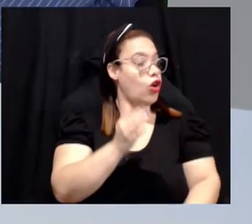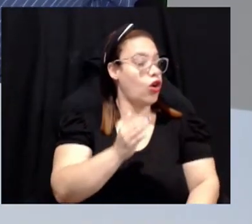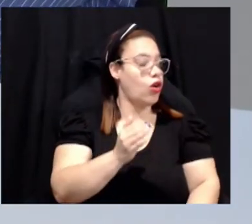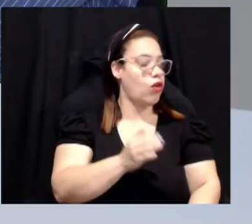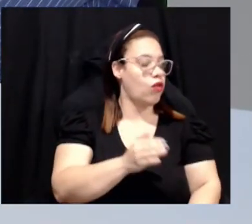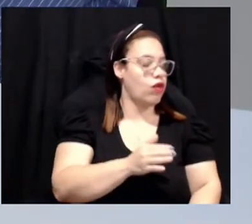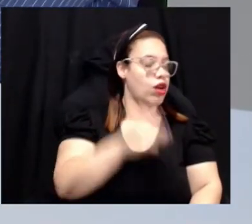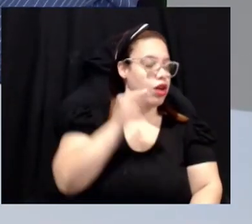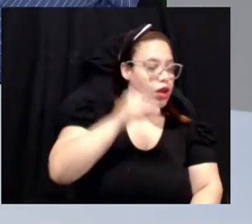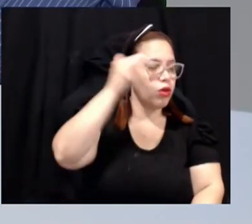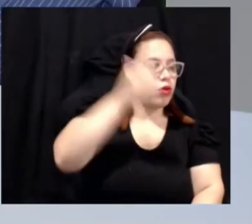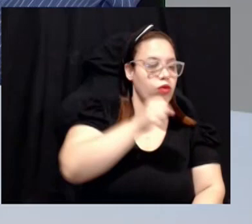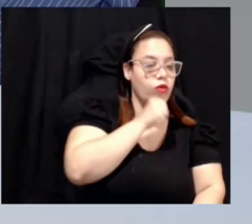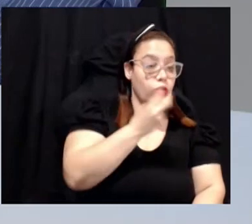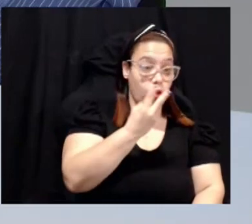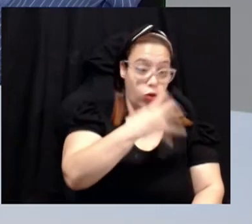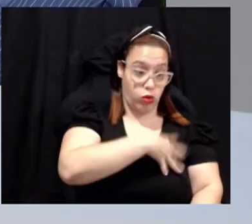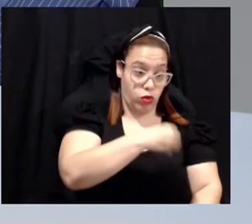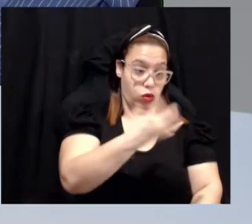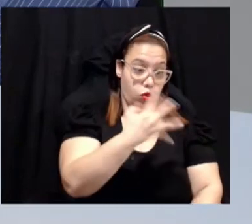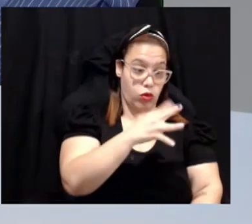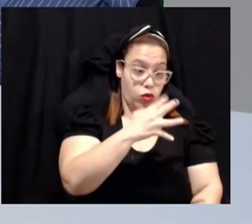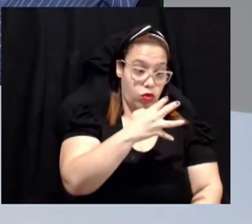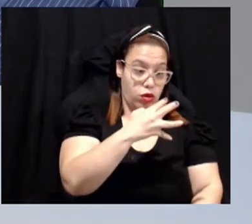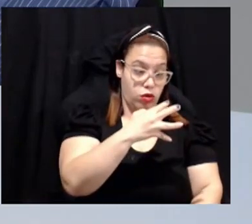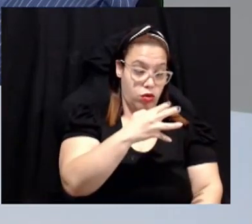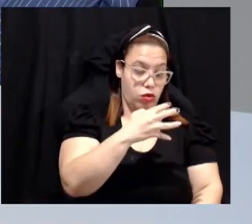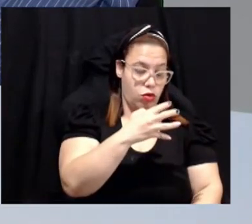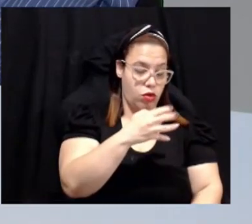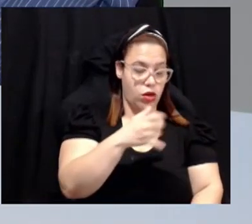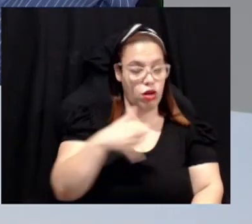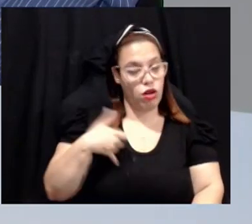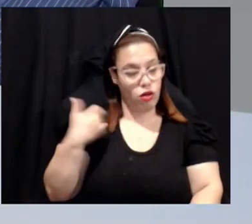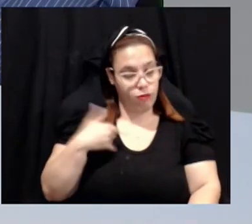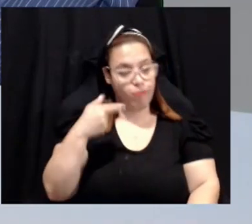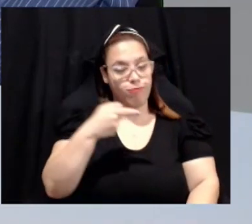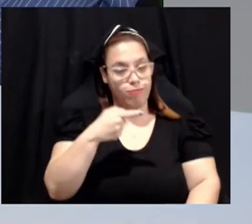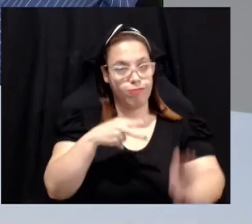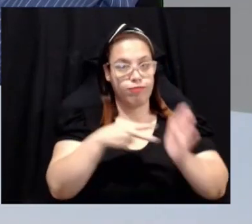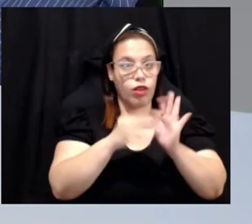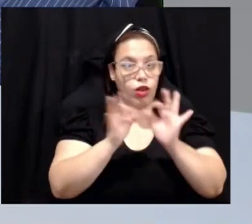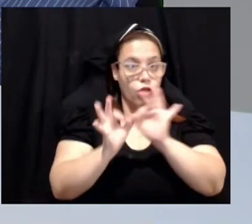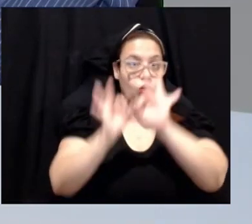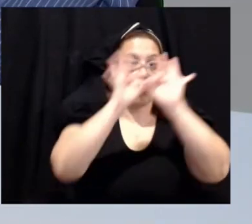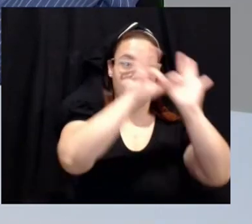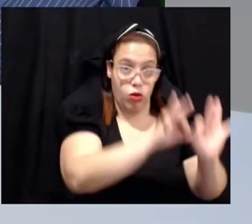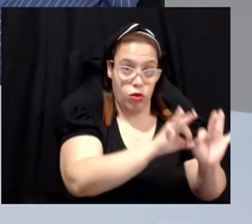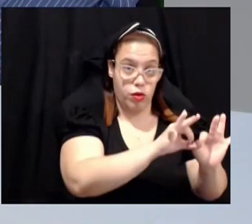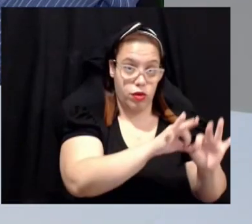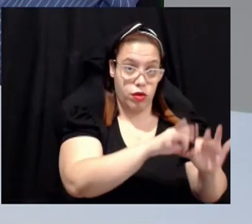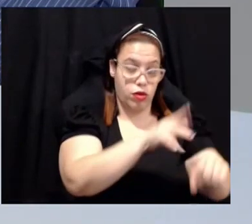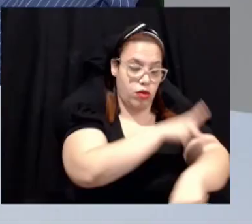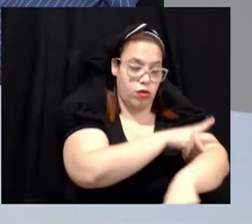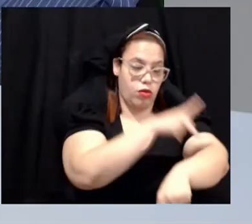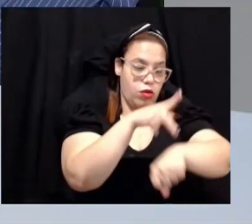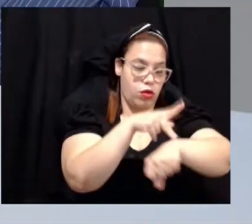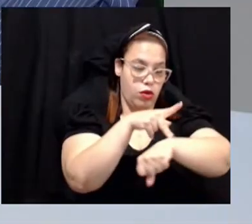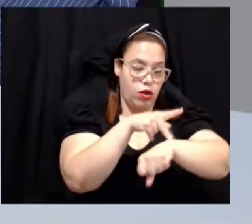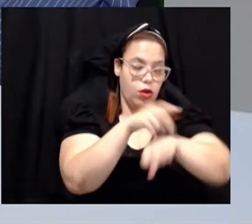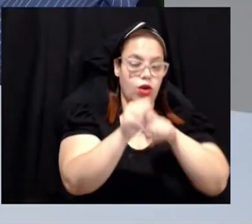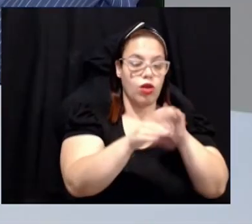também 2 filhos de 4 anos e 8 meses, e então eu acompanho o projeto pedagógico da educação